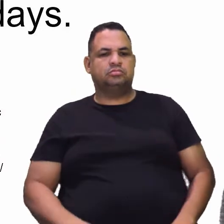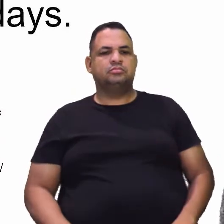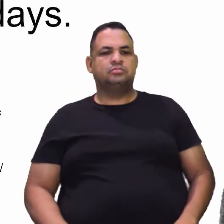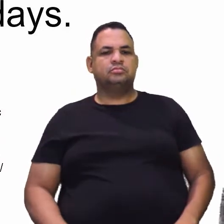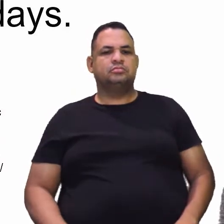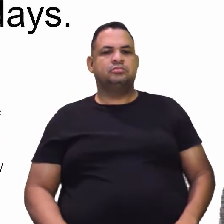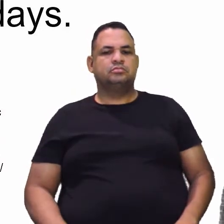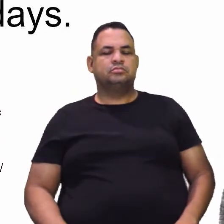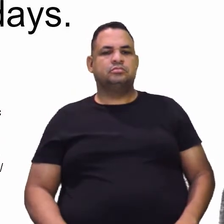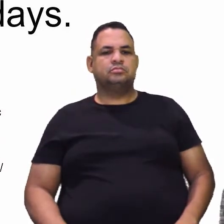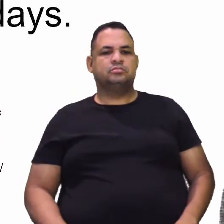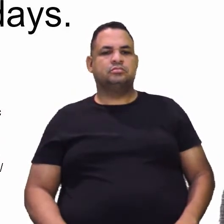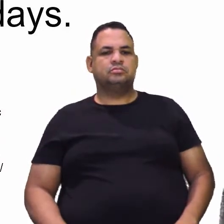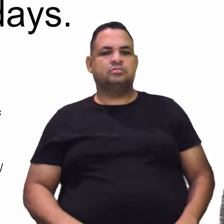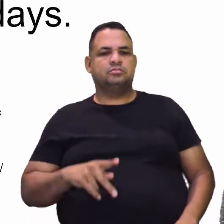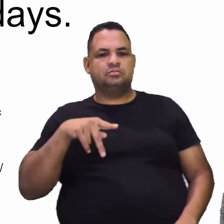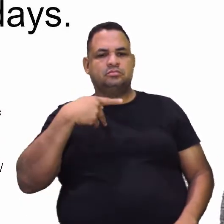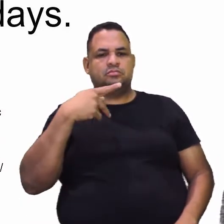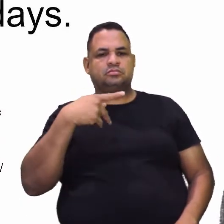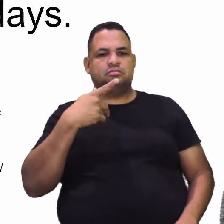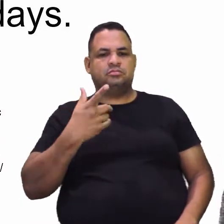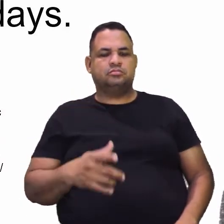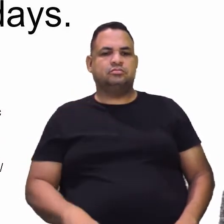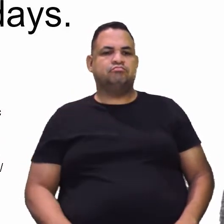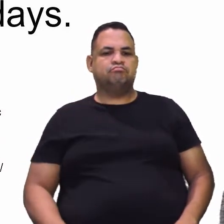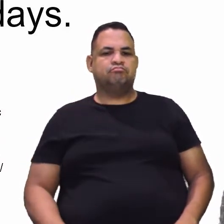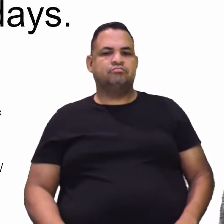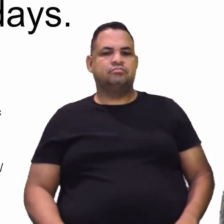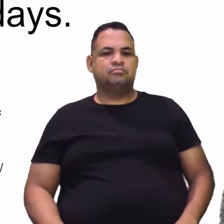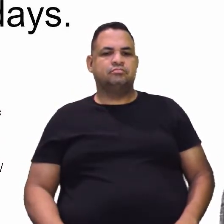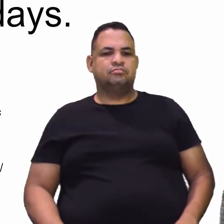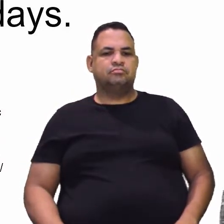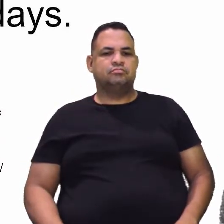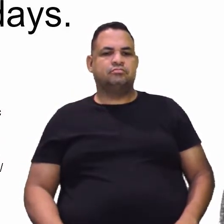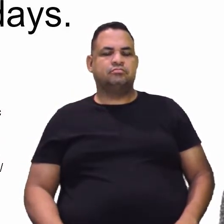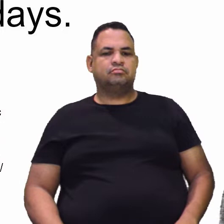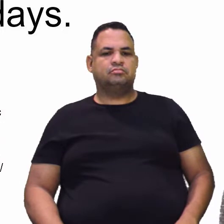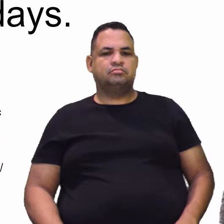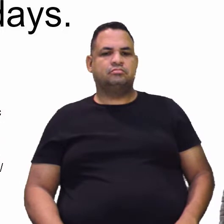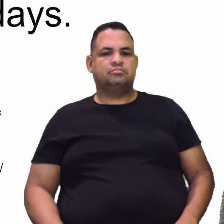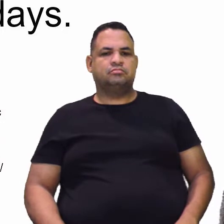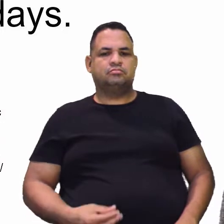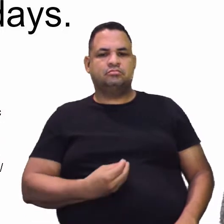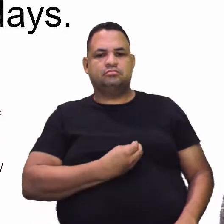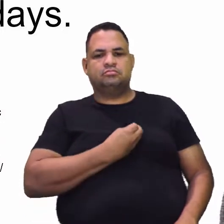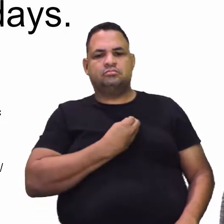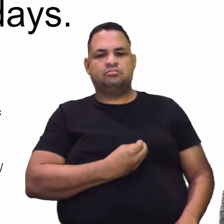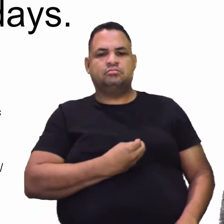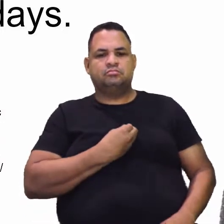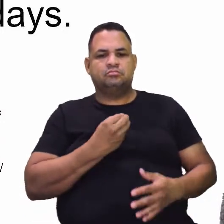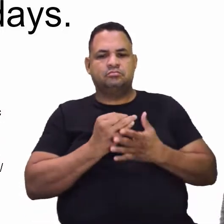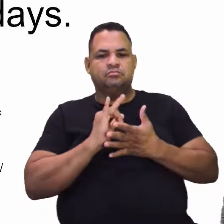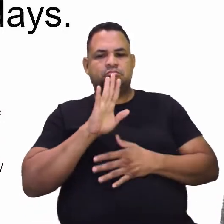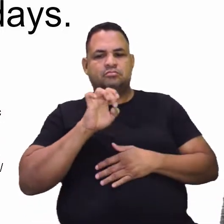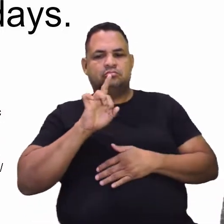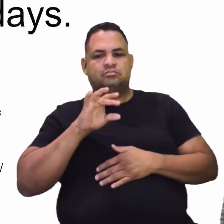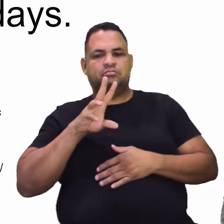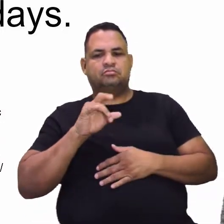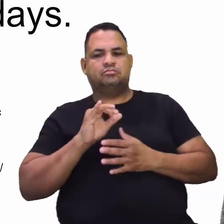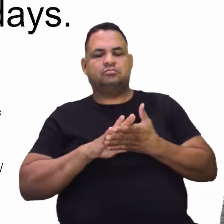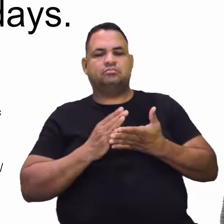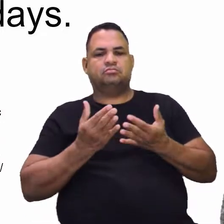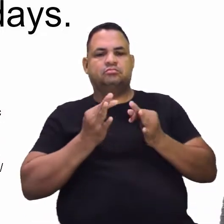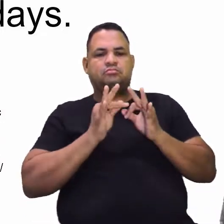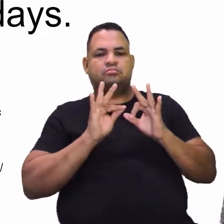mundo, e a gente conjuga para os tempos verbais. Então, no tempo verbal do presente do indicativo, que é referente ao